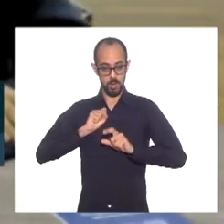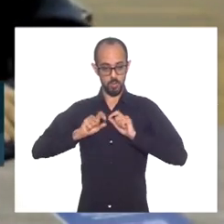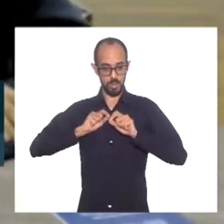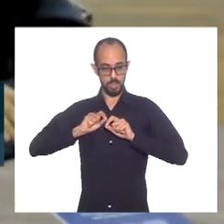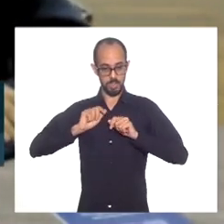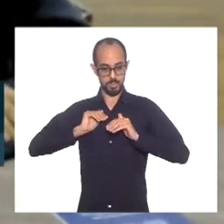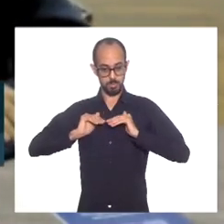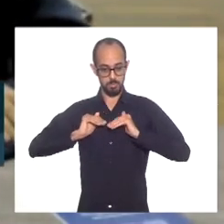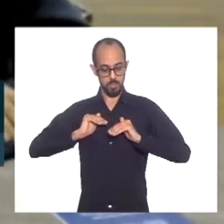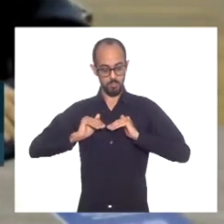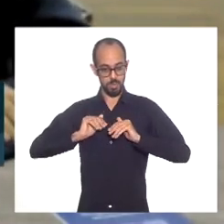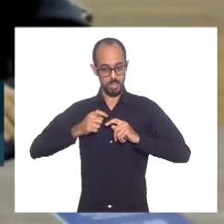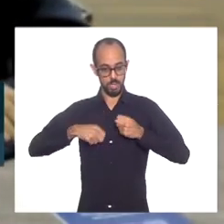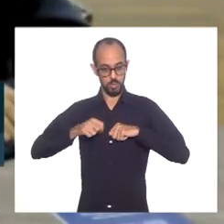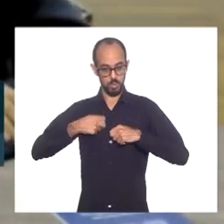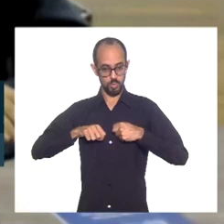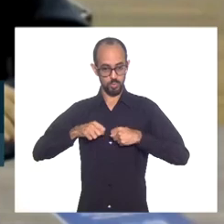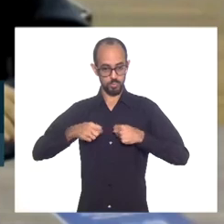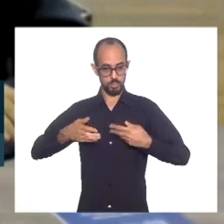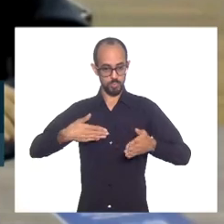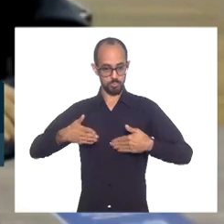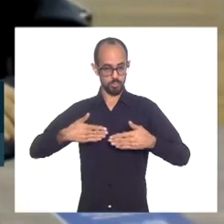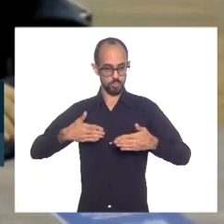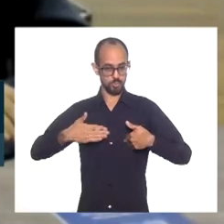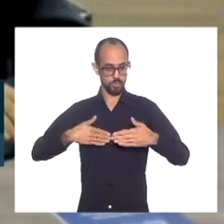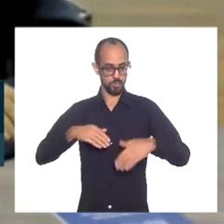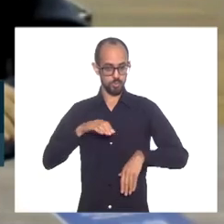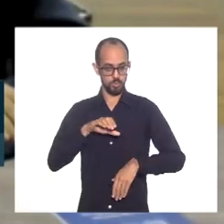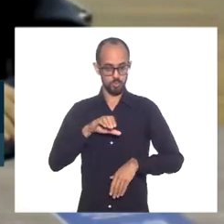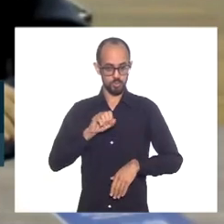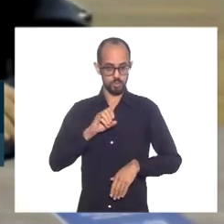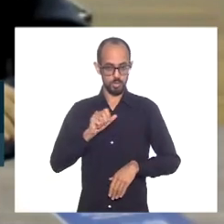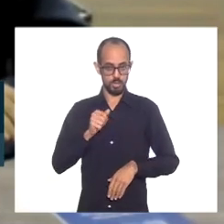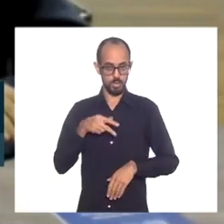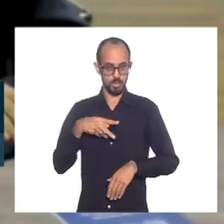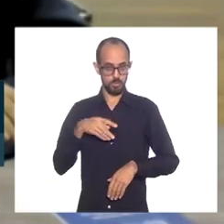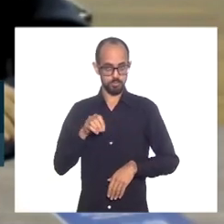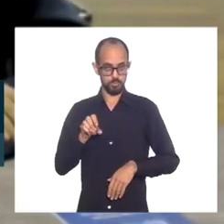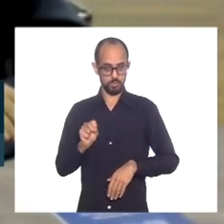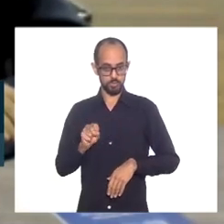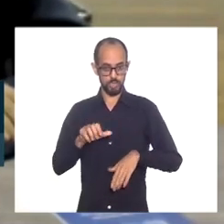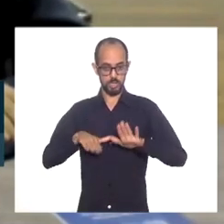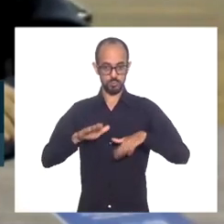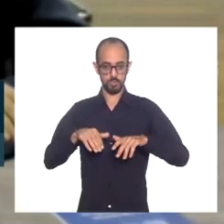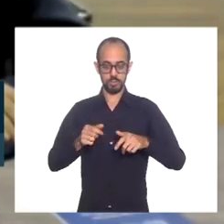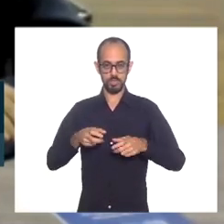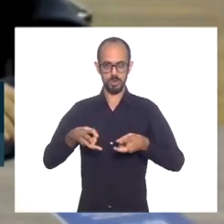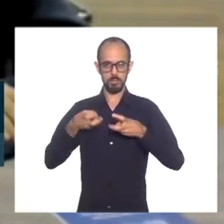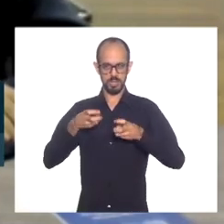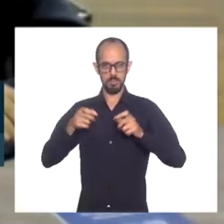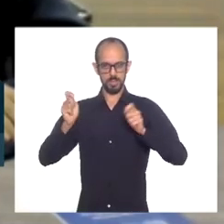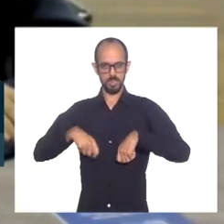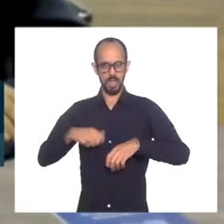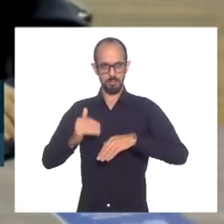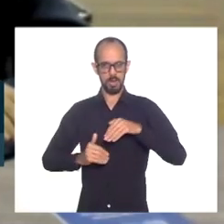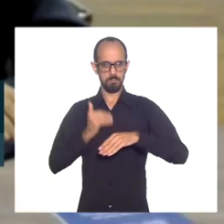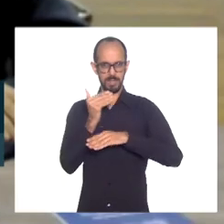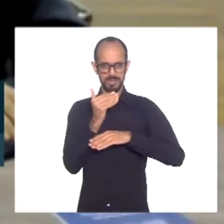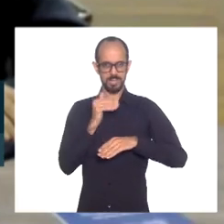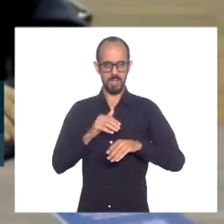Petrobras faz na produção, nos campos, a gente vê que pode passar um pouquinho, inclusive, disso.